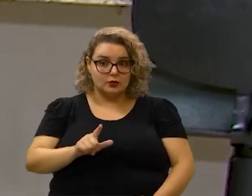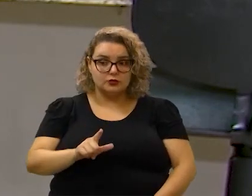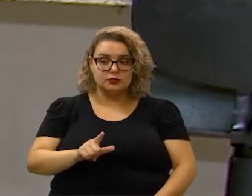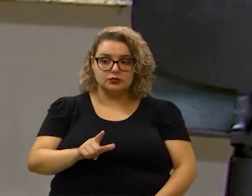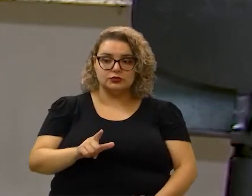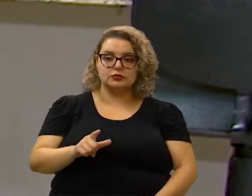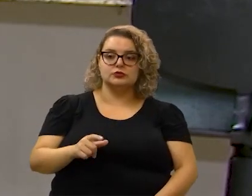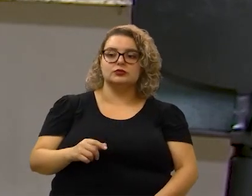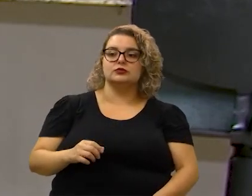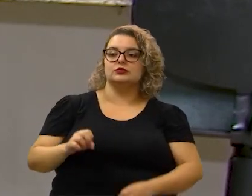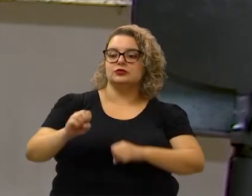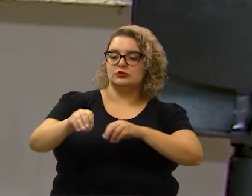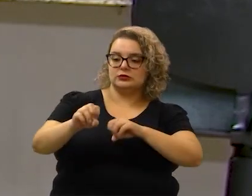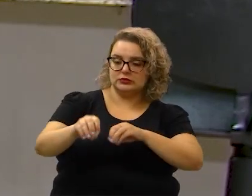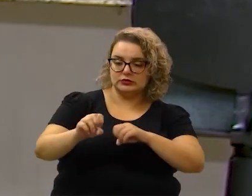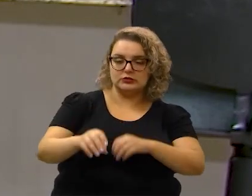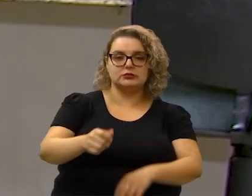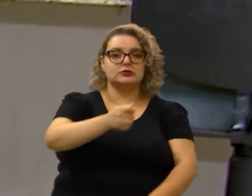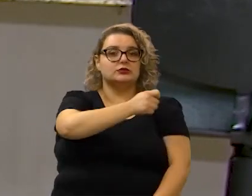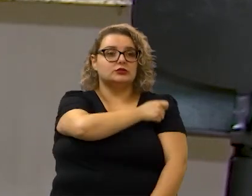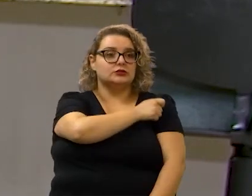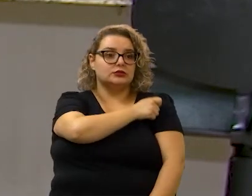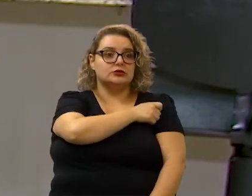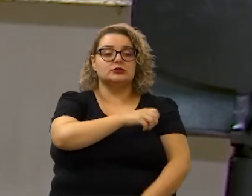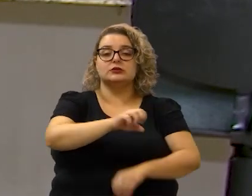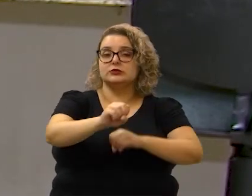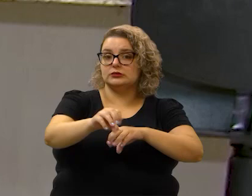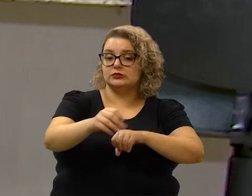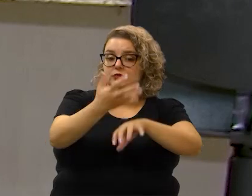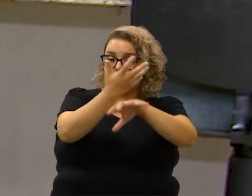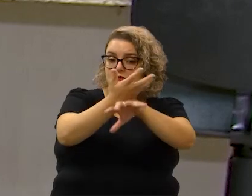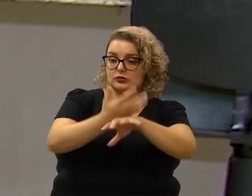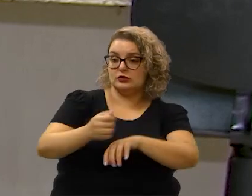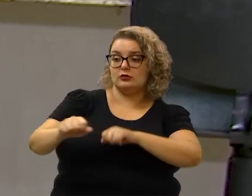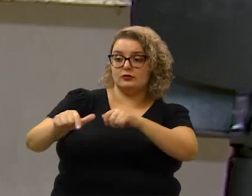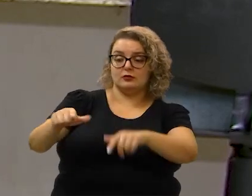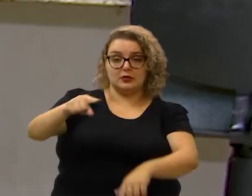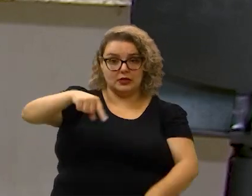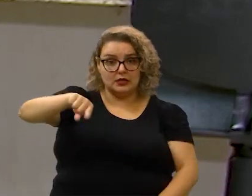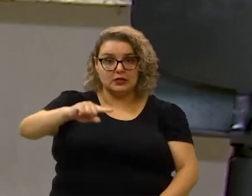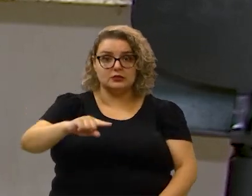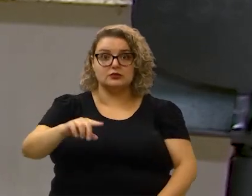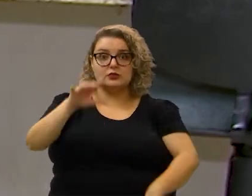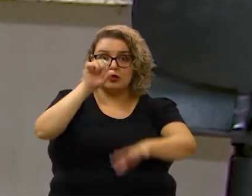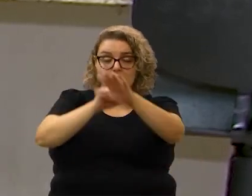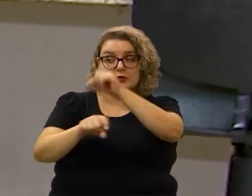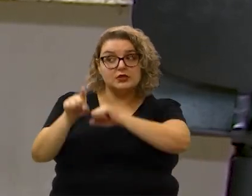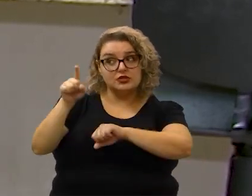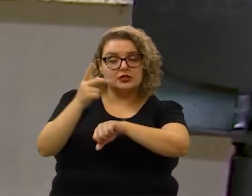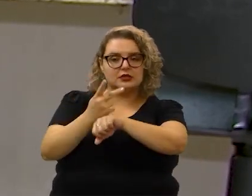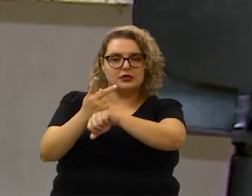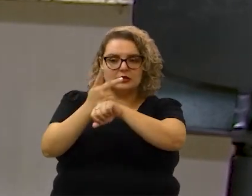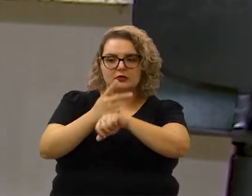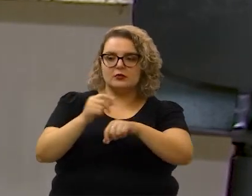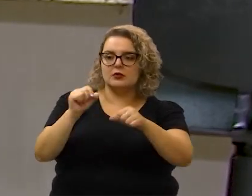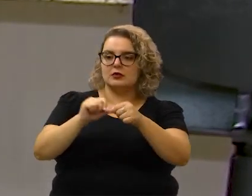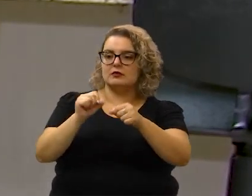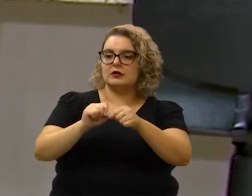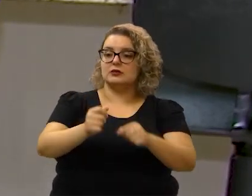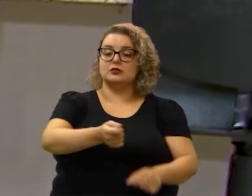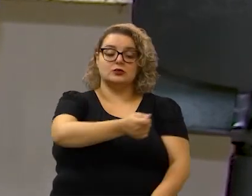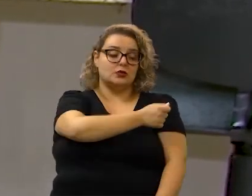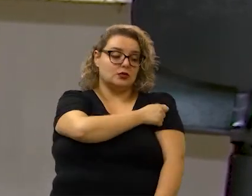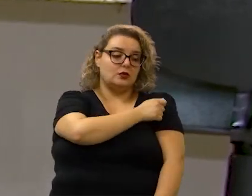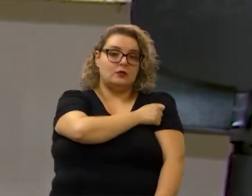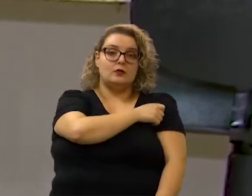conta, né, de formar os seus alunos, de ensinar os conteúdos, uma coisa muito bacana que eu aprendi lá é que além disso eles fazem com que os